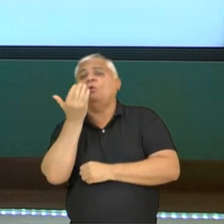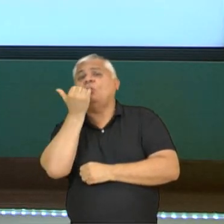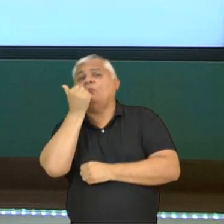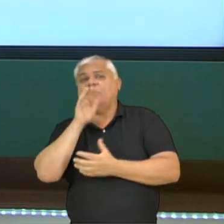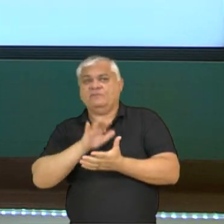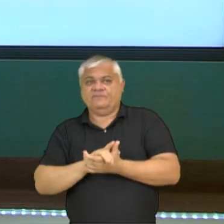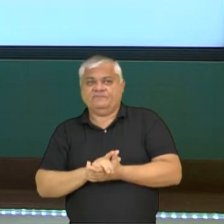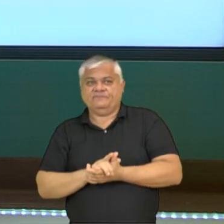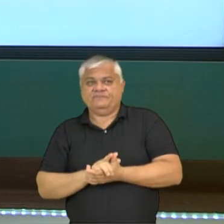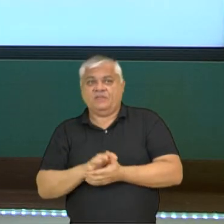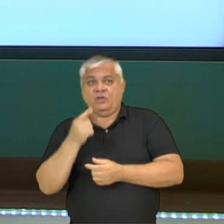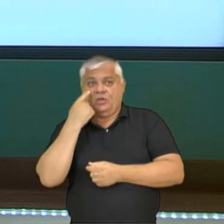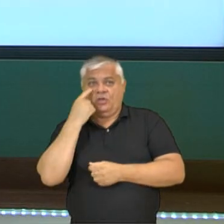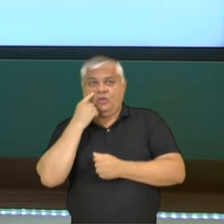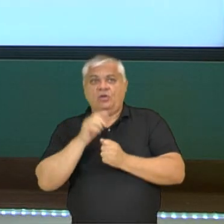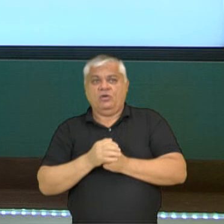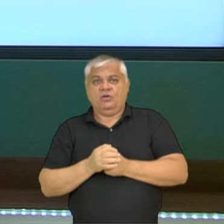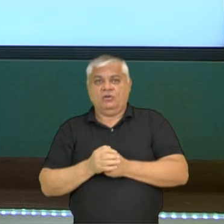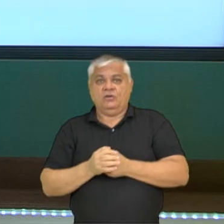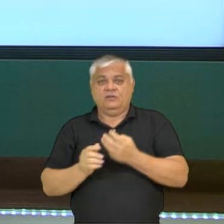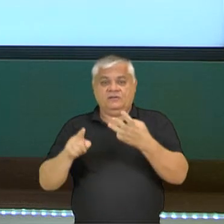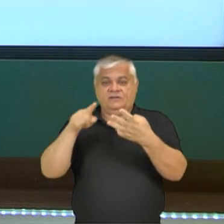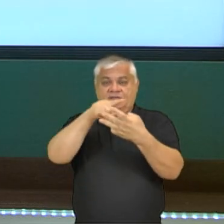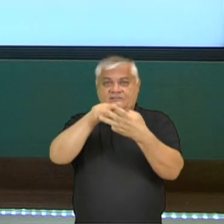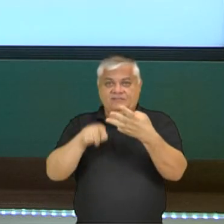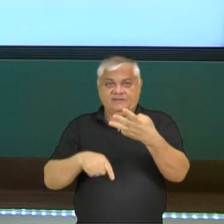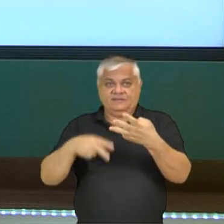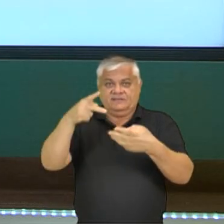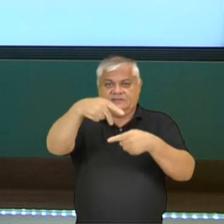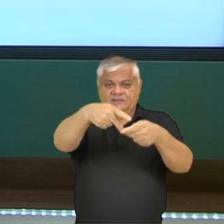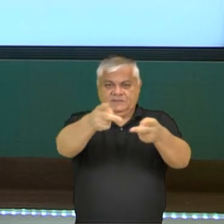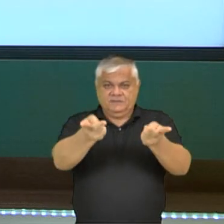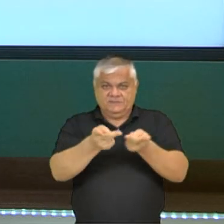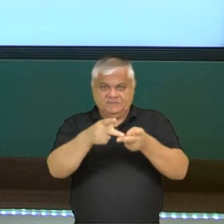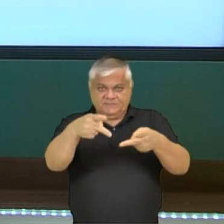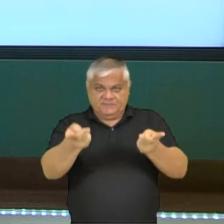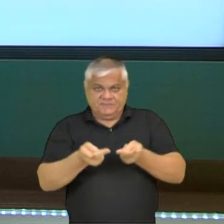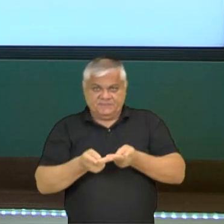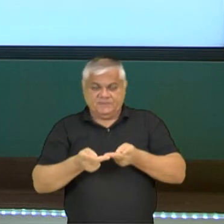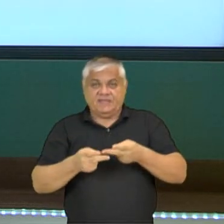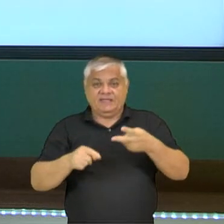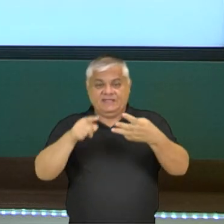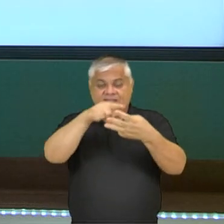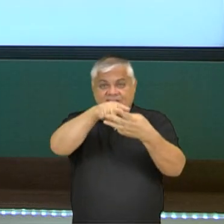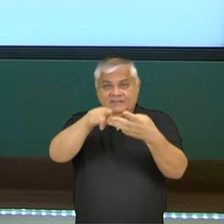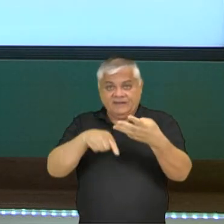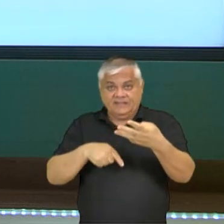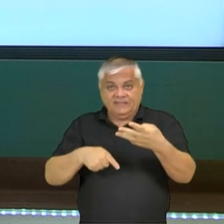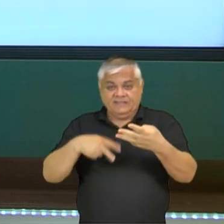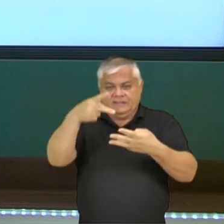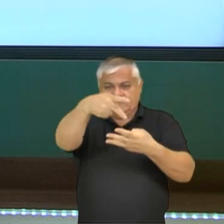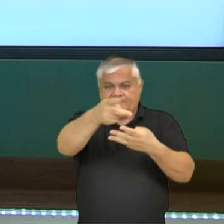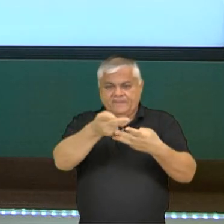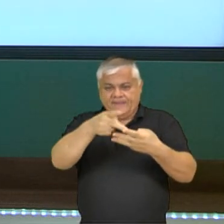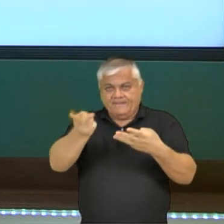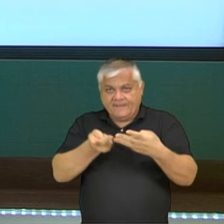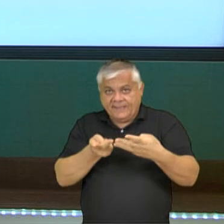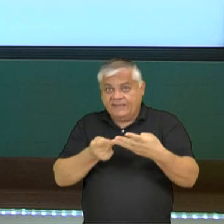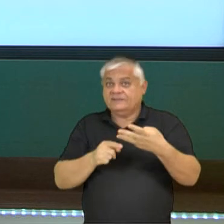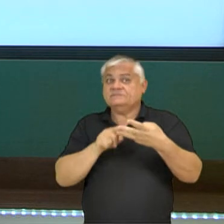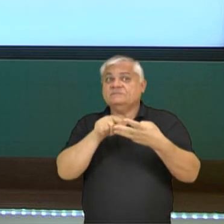Então, veja, ó, os 3/5, essa parte roxinha aqui. E desses 3/5,